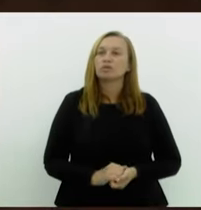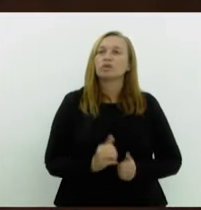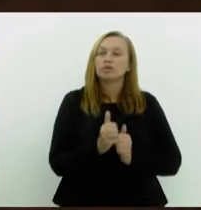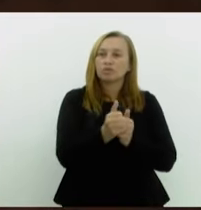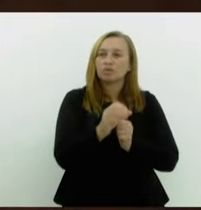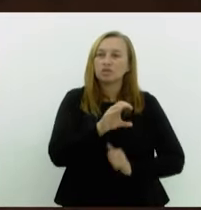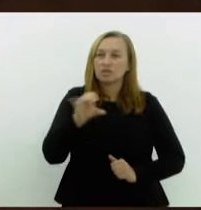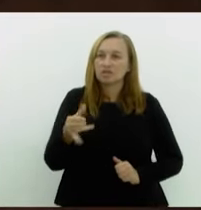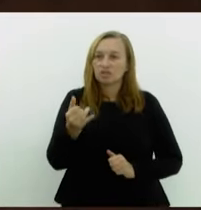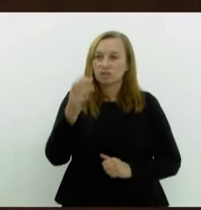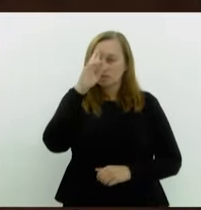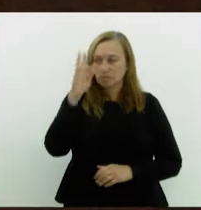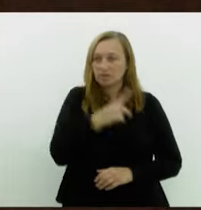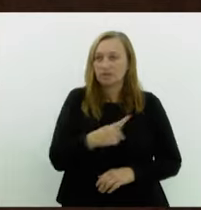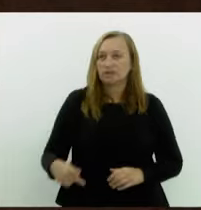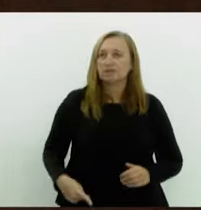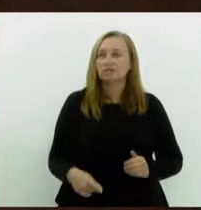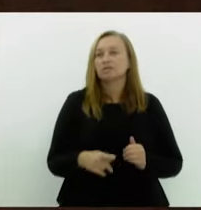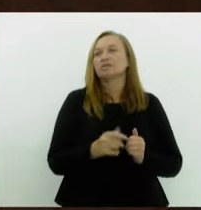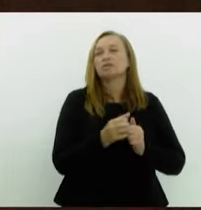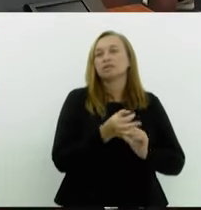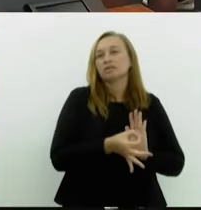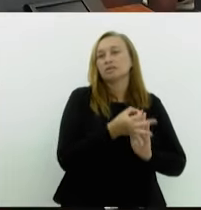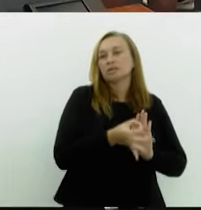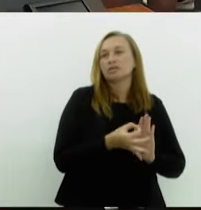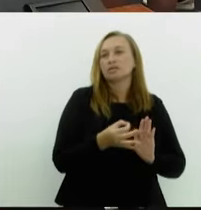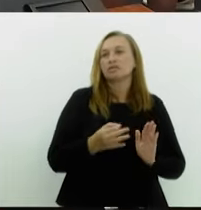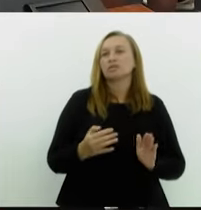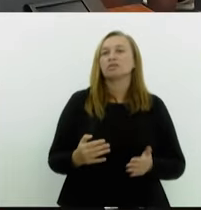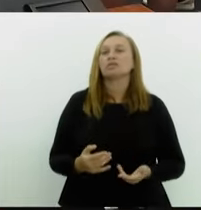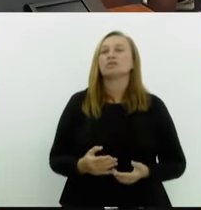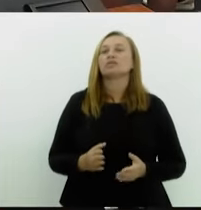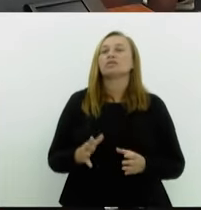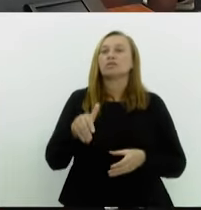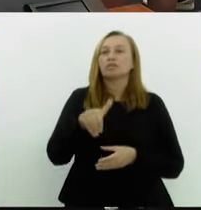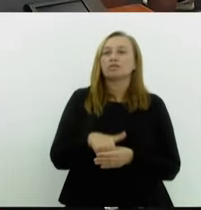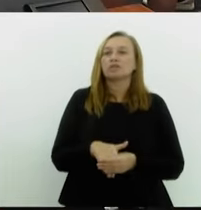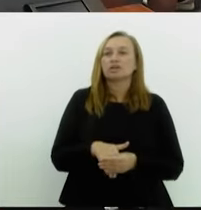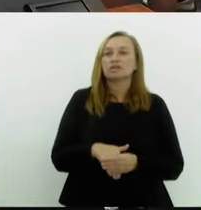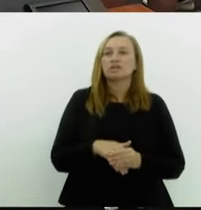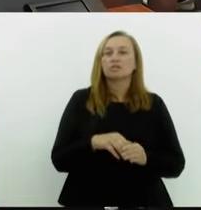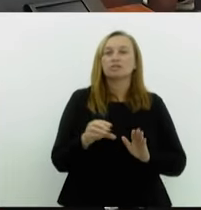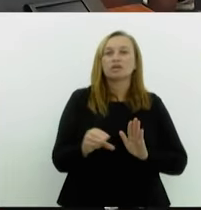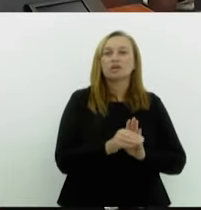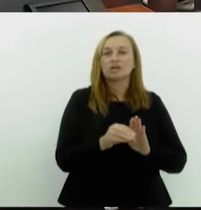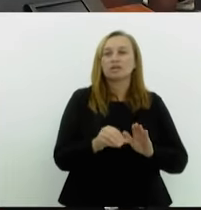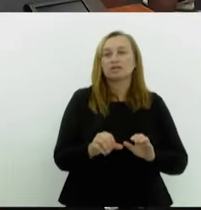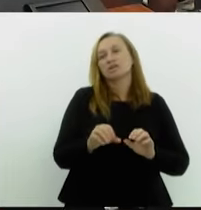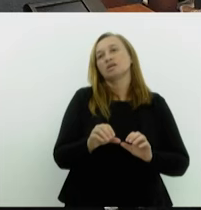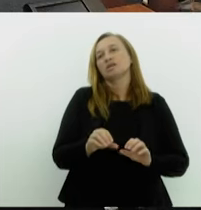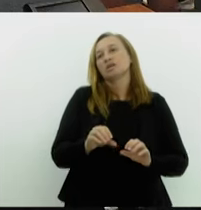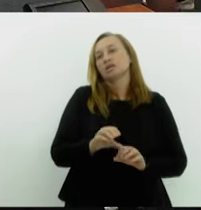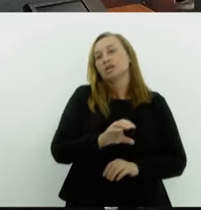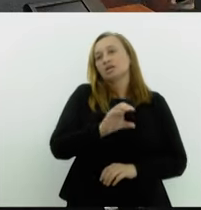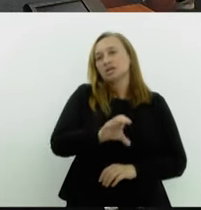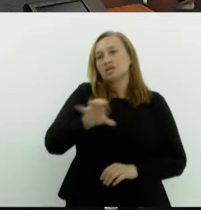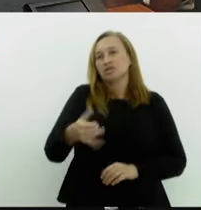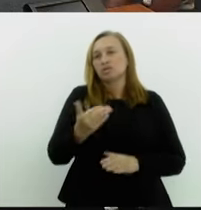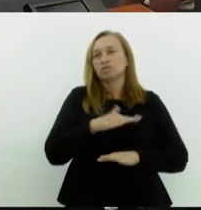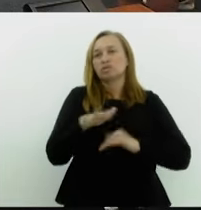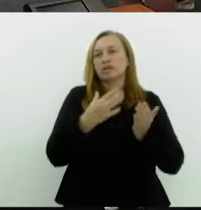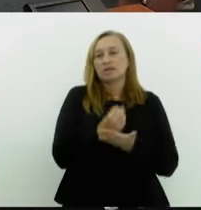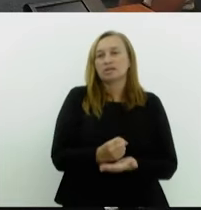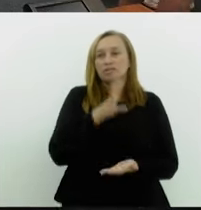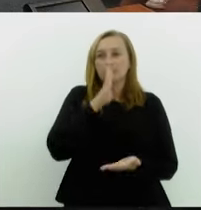Acompanho o parecer da CCJ, presidente. Com os pareceres emitidos em votação, as emendas da CCJ. Os senhores que aprovam permaneçam como